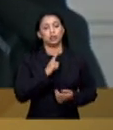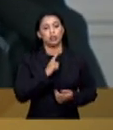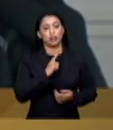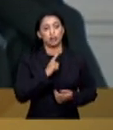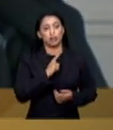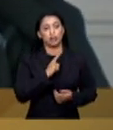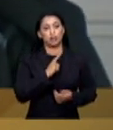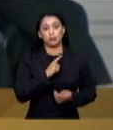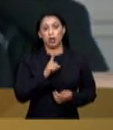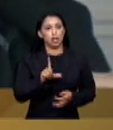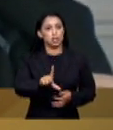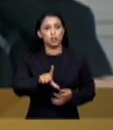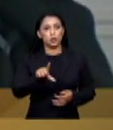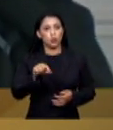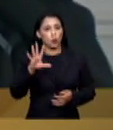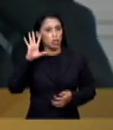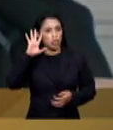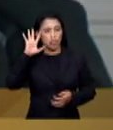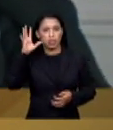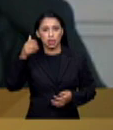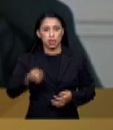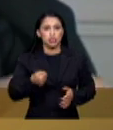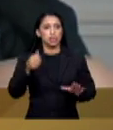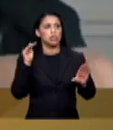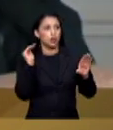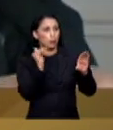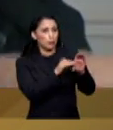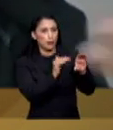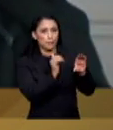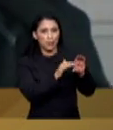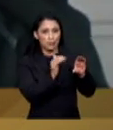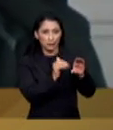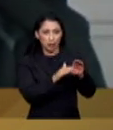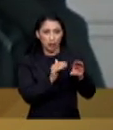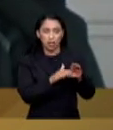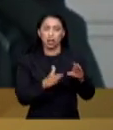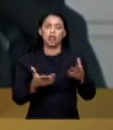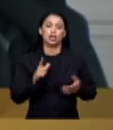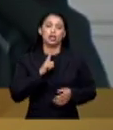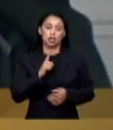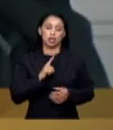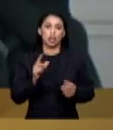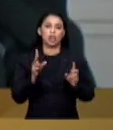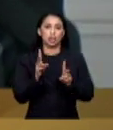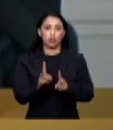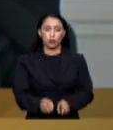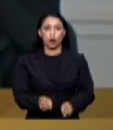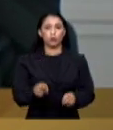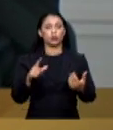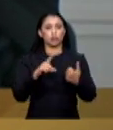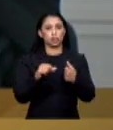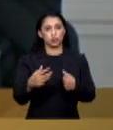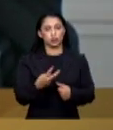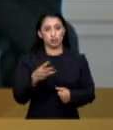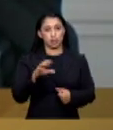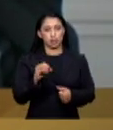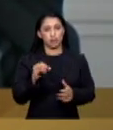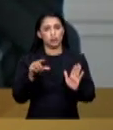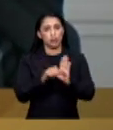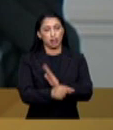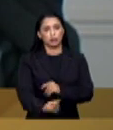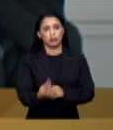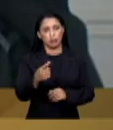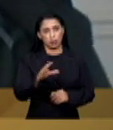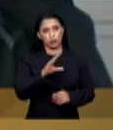faculdade em relação à caução, fiança, mesma faculdade que é estabelecida no artigo 300, parágrafo 1º do Código de